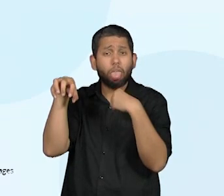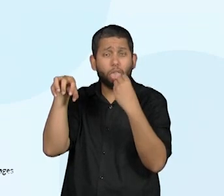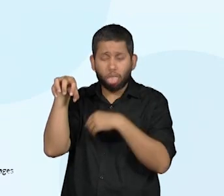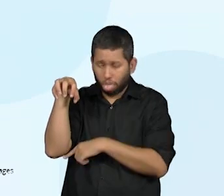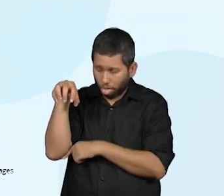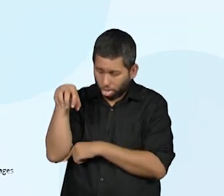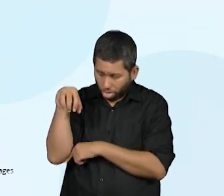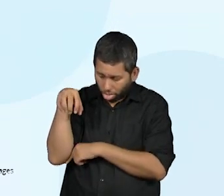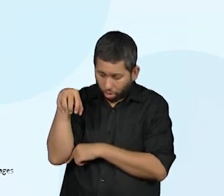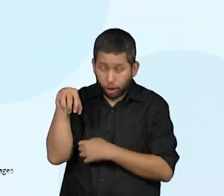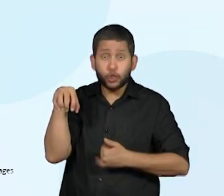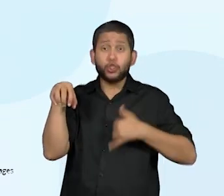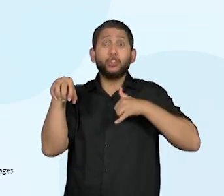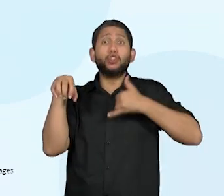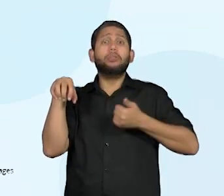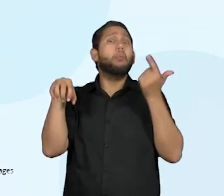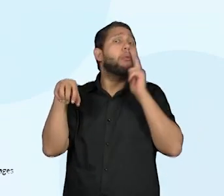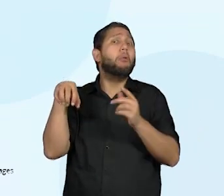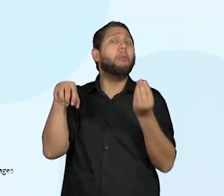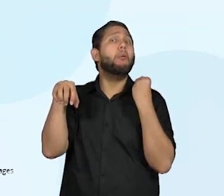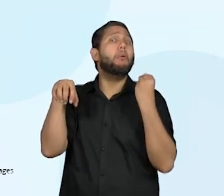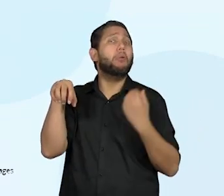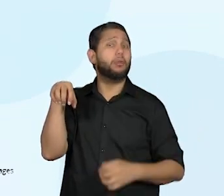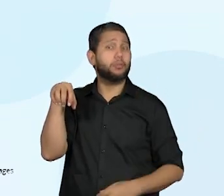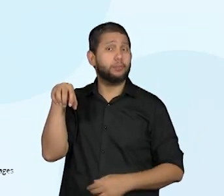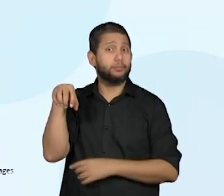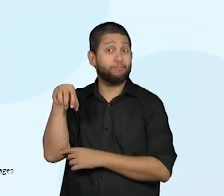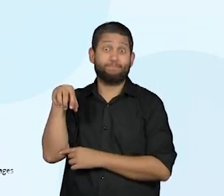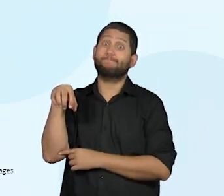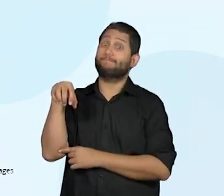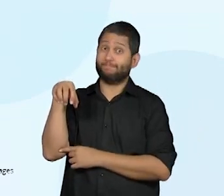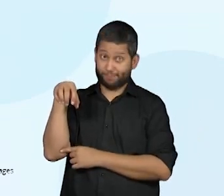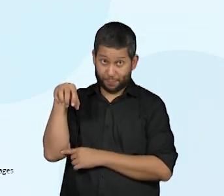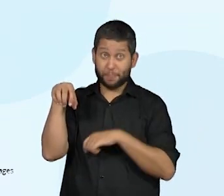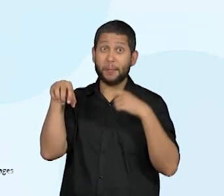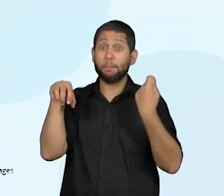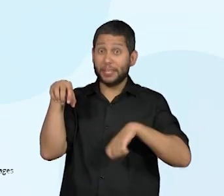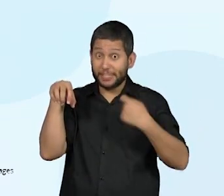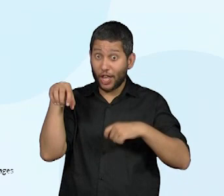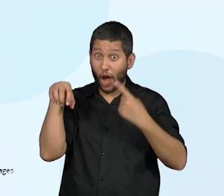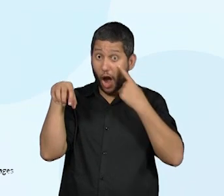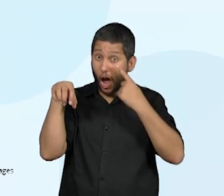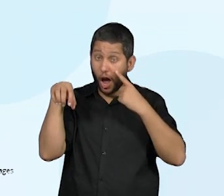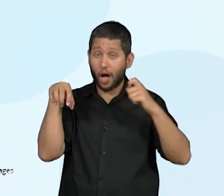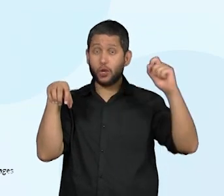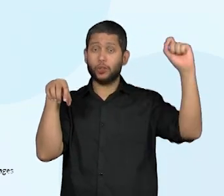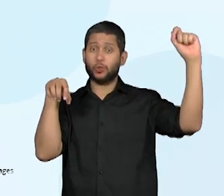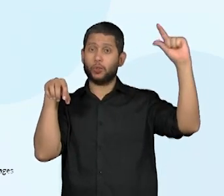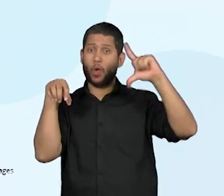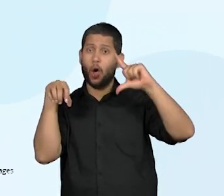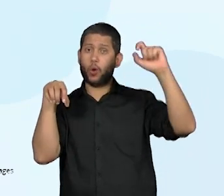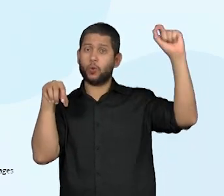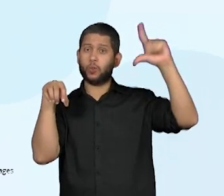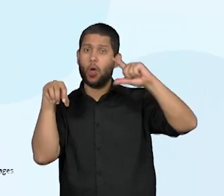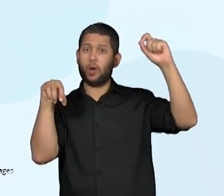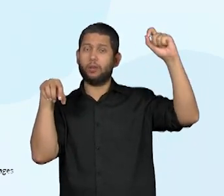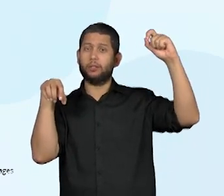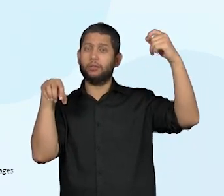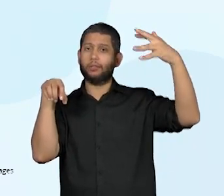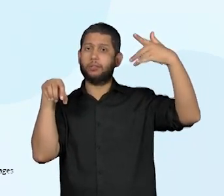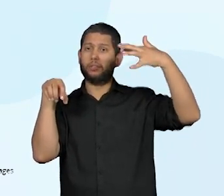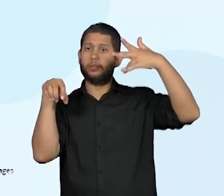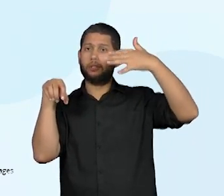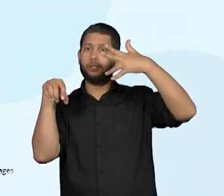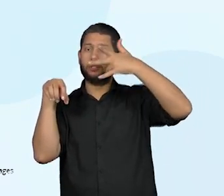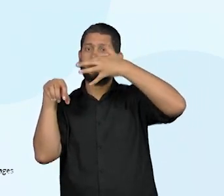energia. Então, ele vai captar a energia da luz do sol, olha lá,